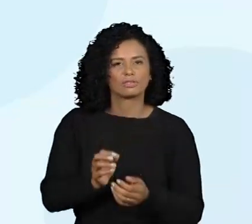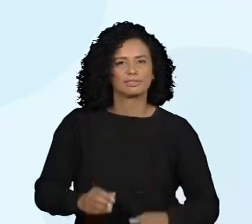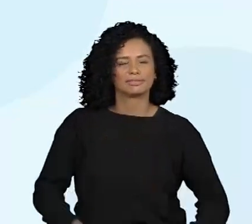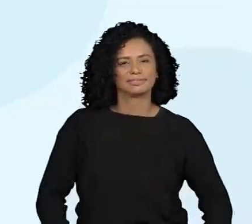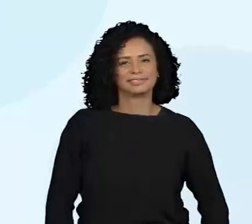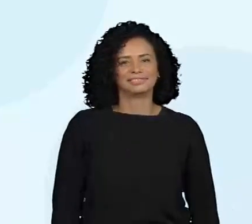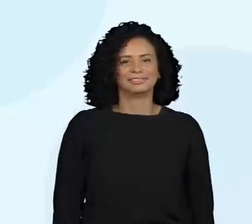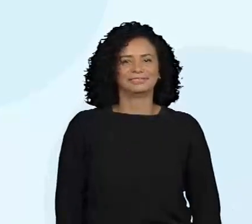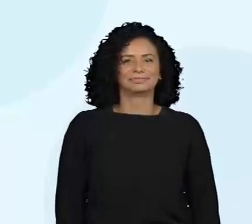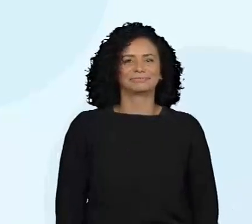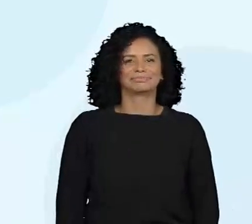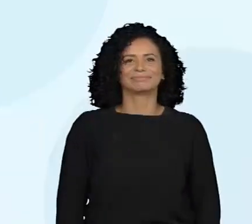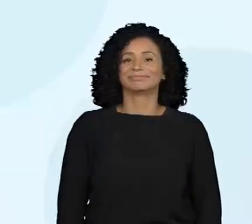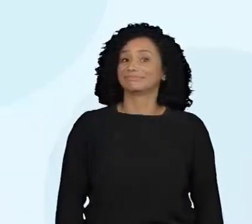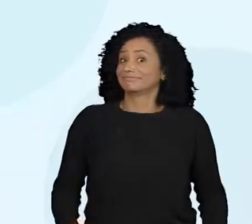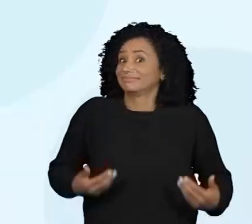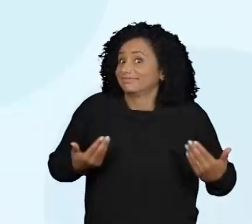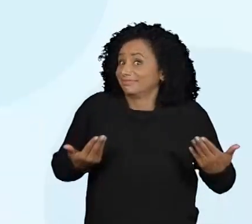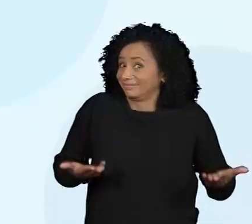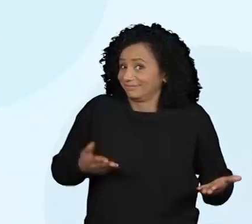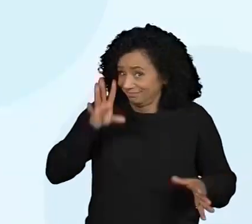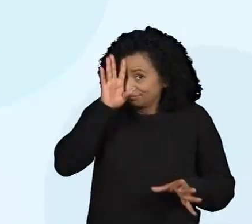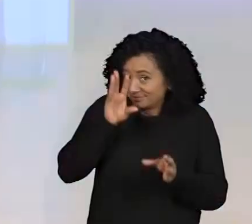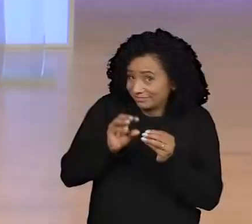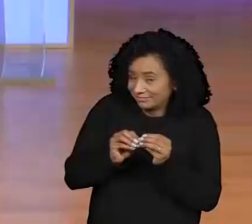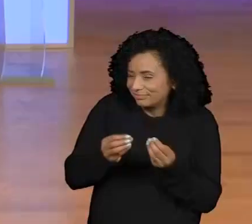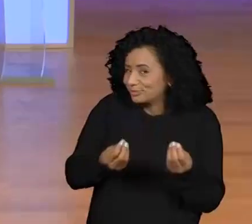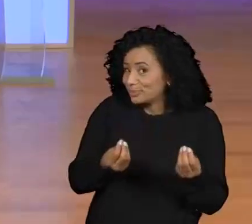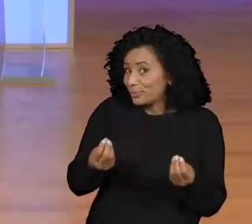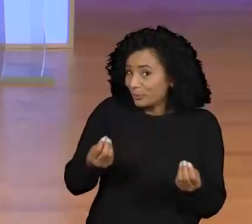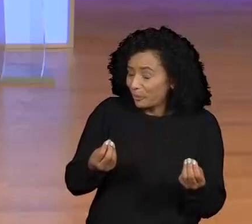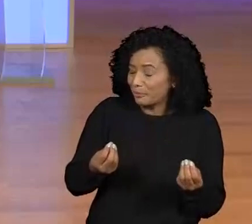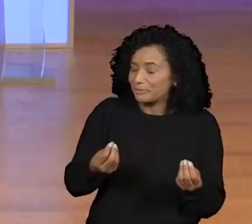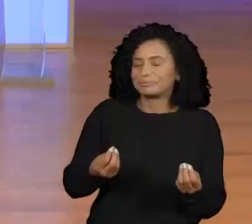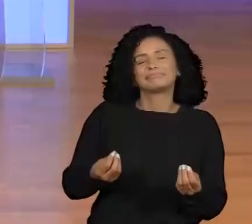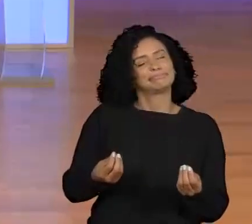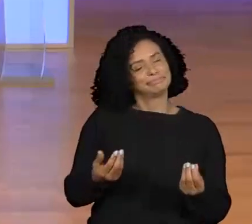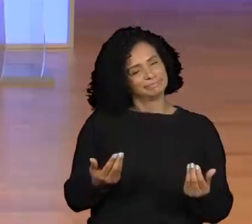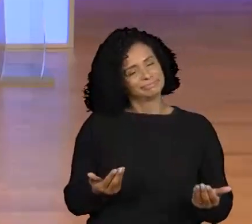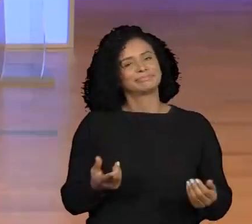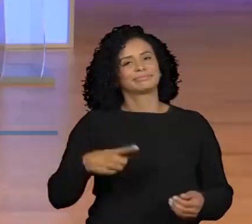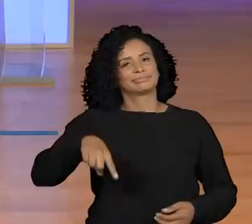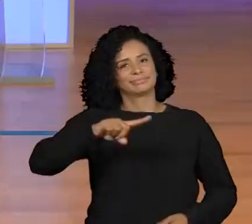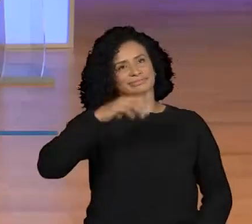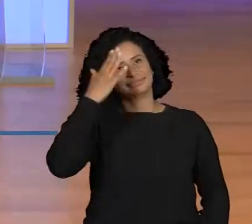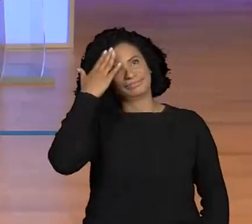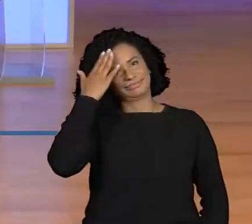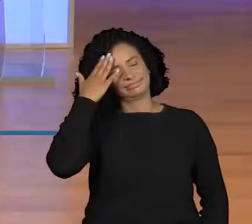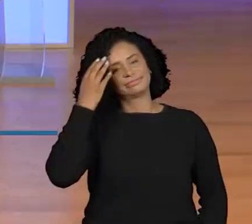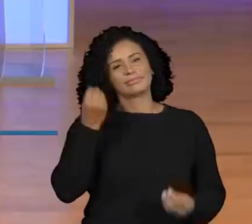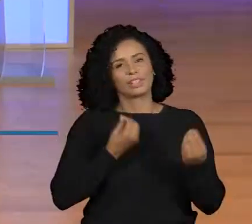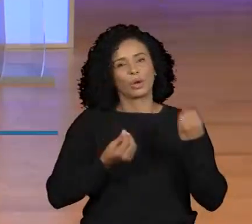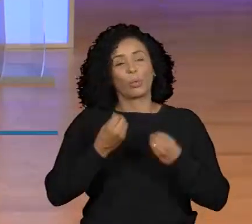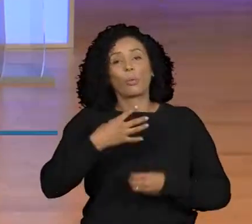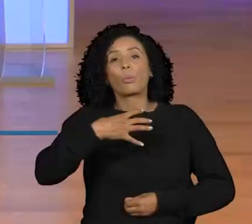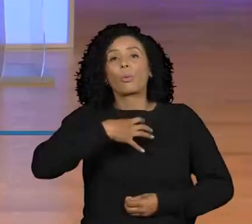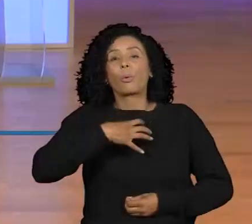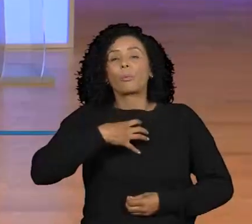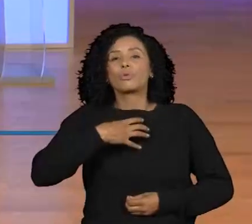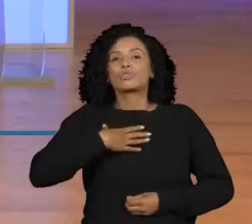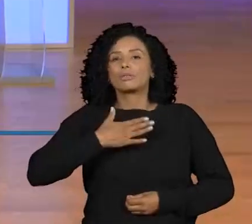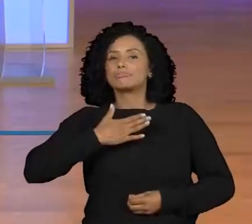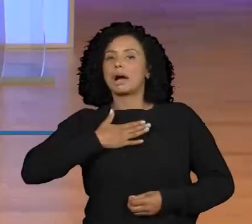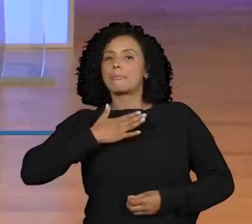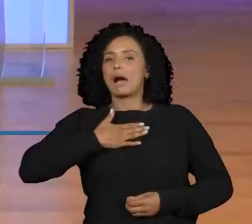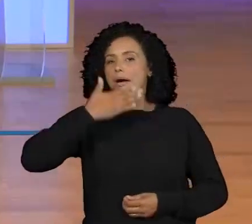então aqui a gente já entendeu assim como que a gente constrói como a gente trabalha Nossa marcação